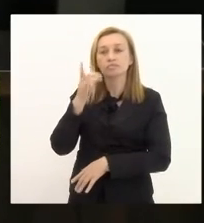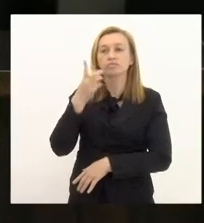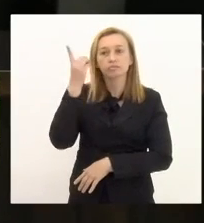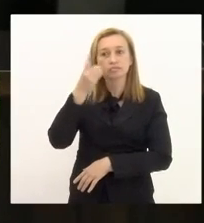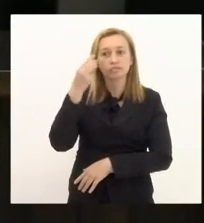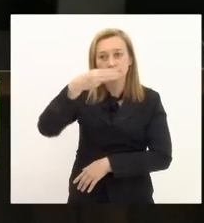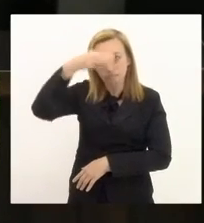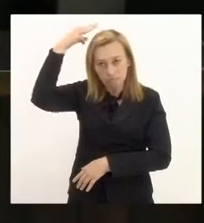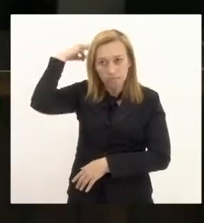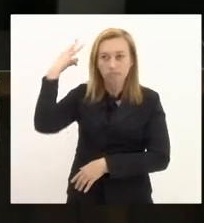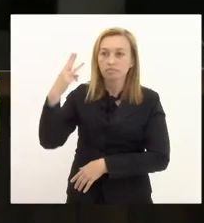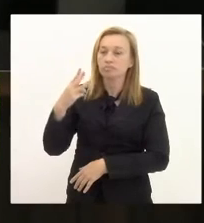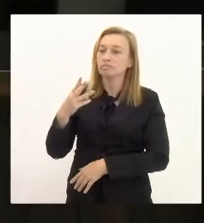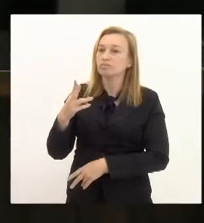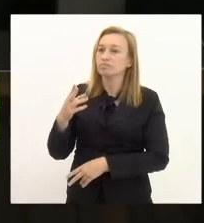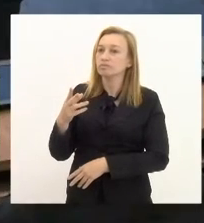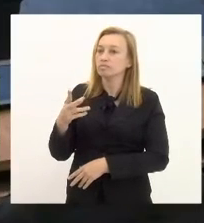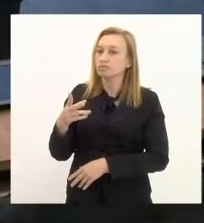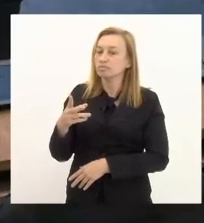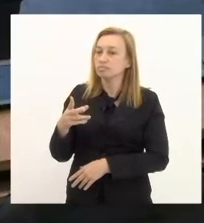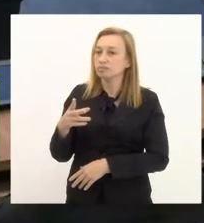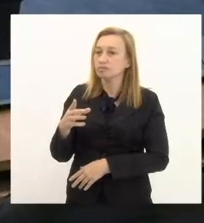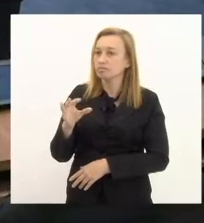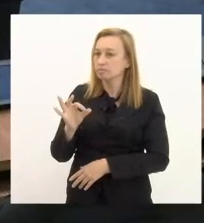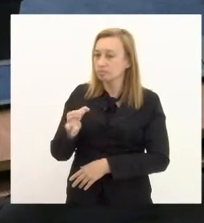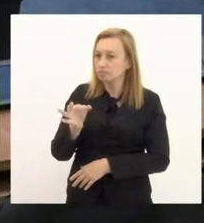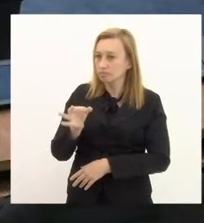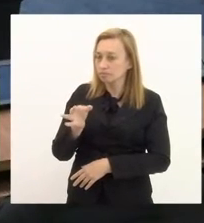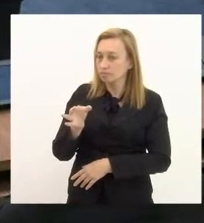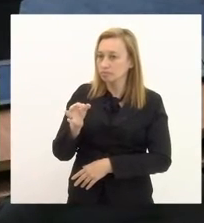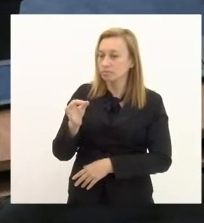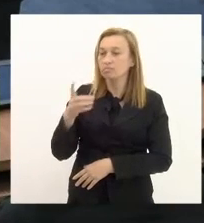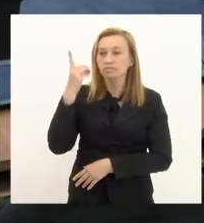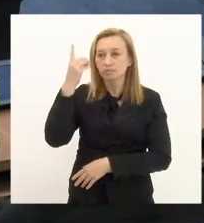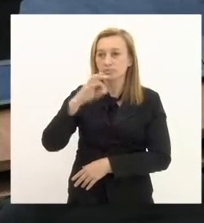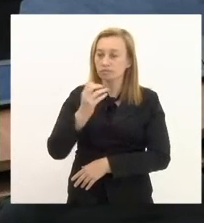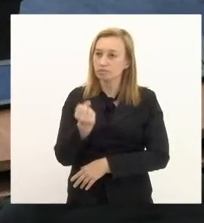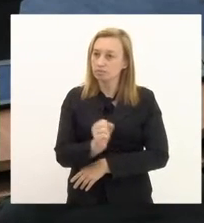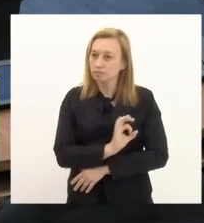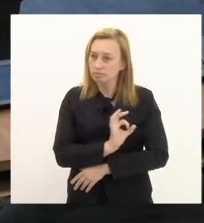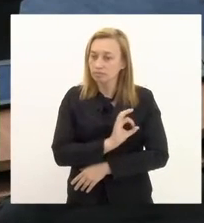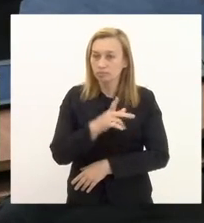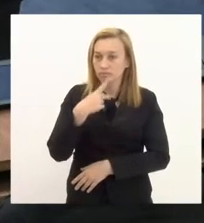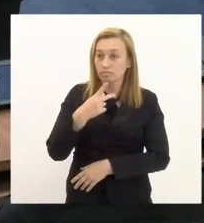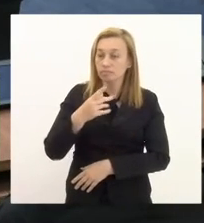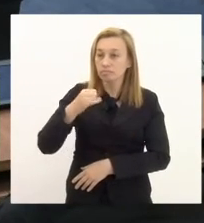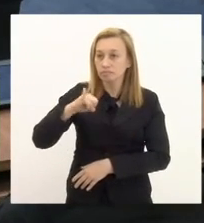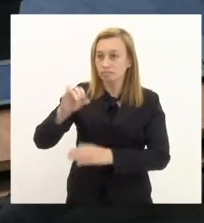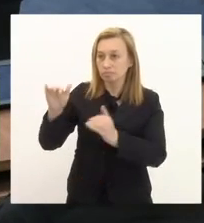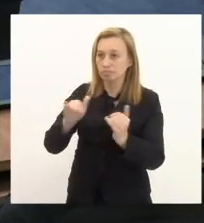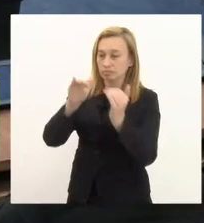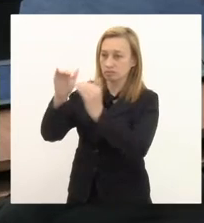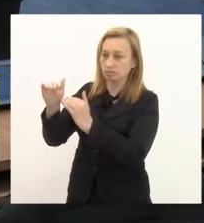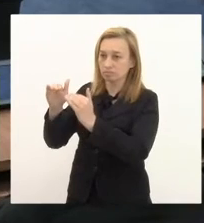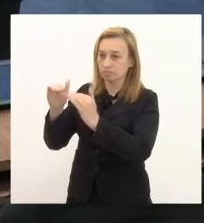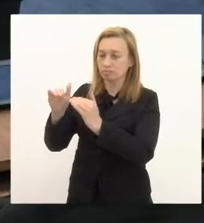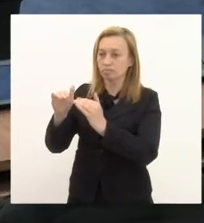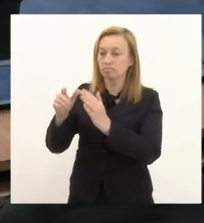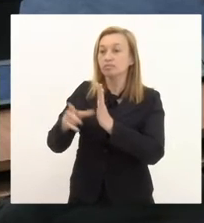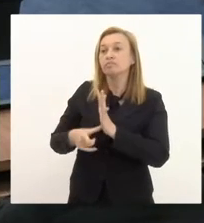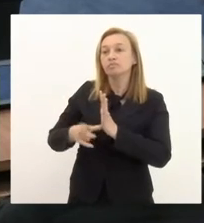deputado Márcio Pacheco dando razão a deputada Martha Rocha que se vossa excelência antes do colégio de líderes